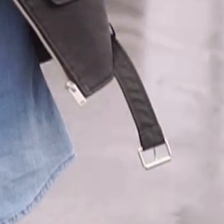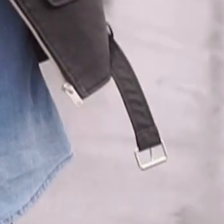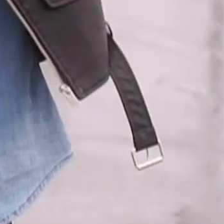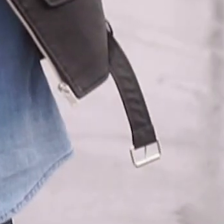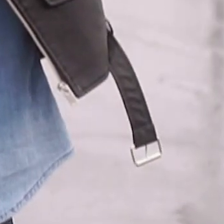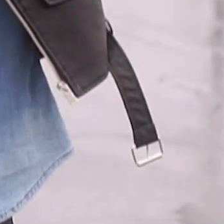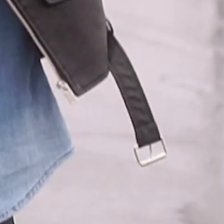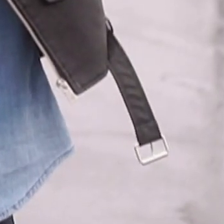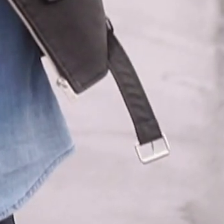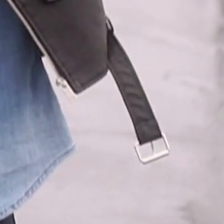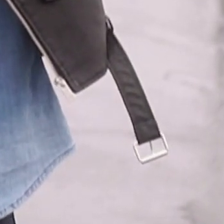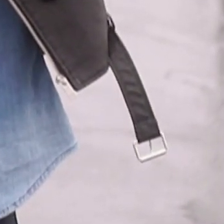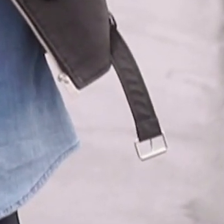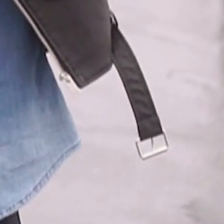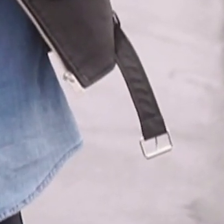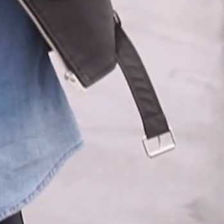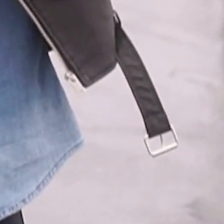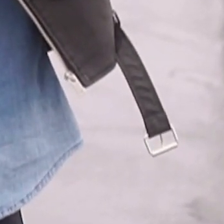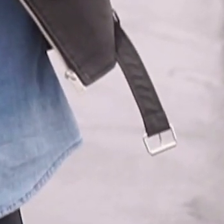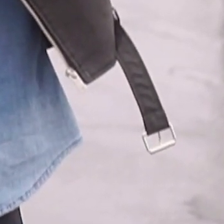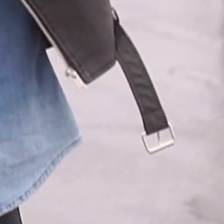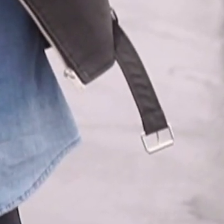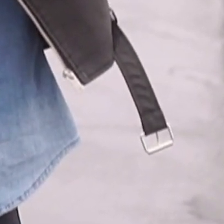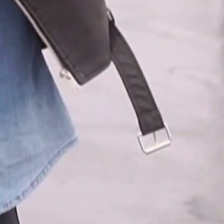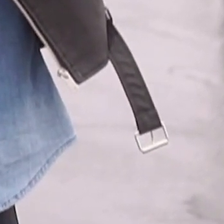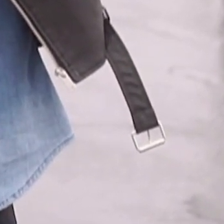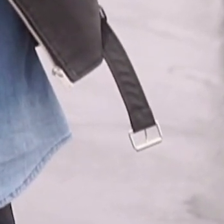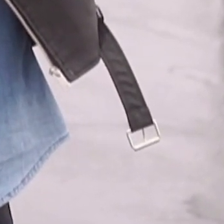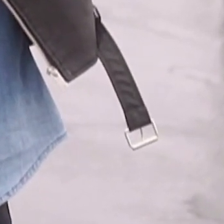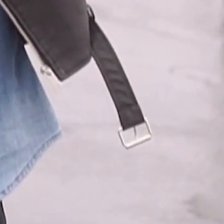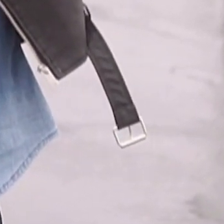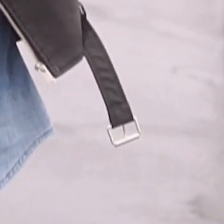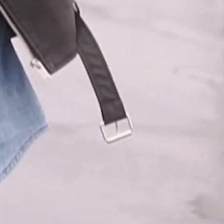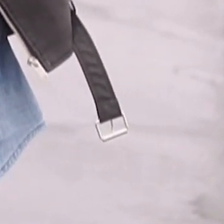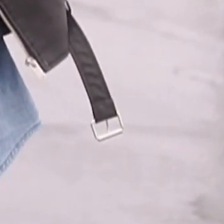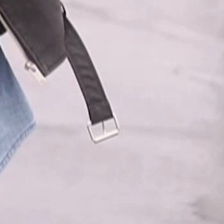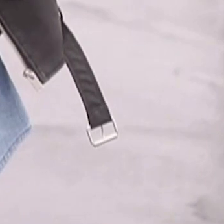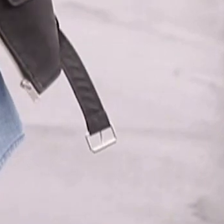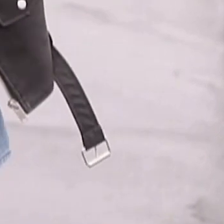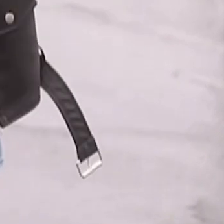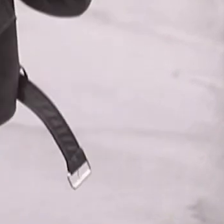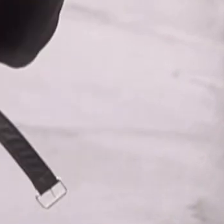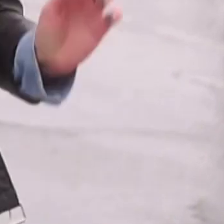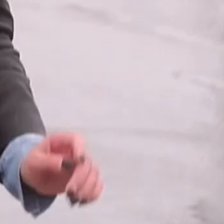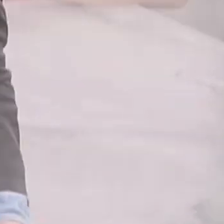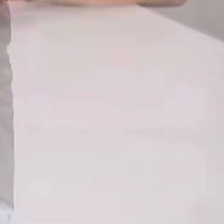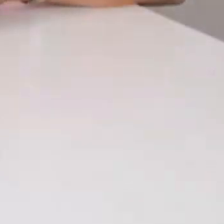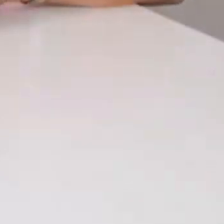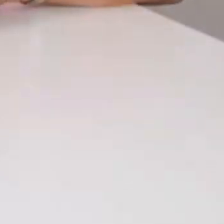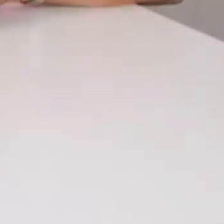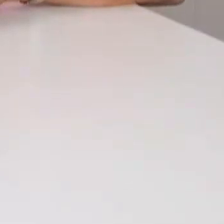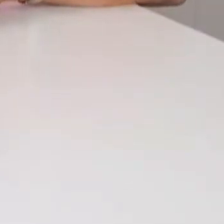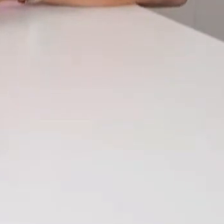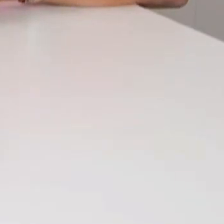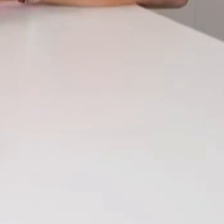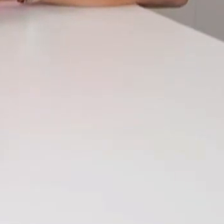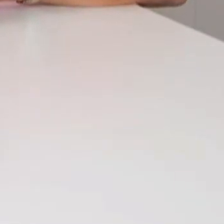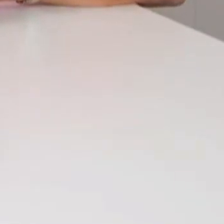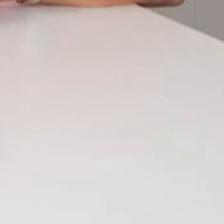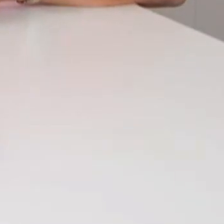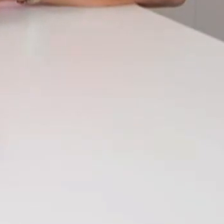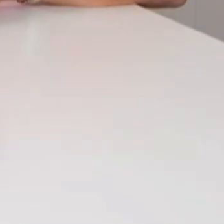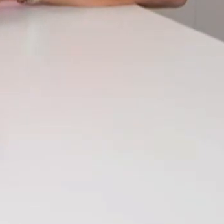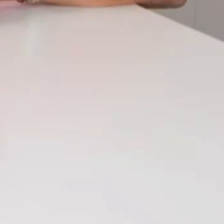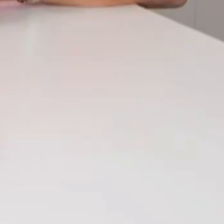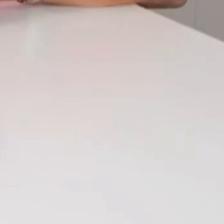vezes nós estamos aí com situações de doença, desesperados, e a gente vai tentando resolver situações, até pagando